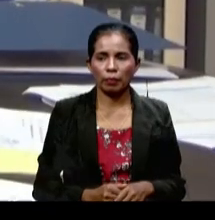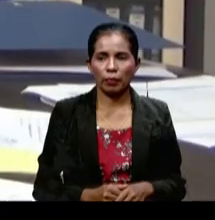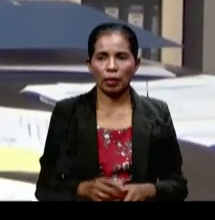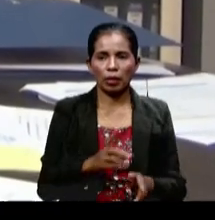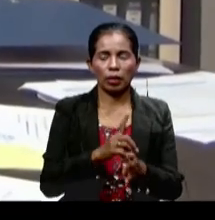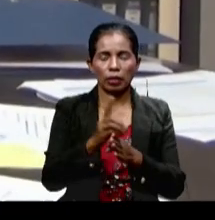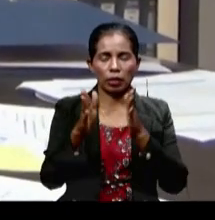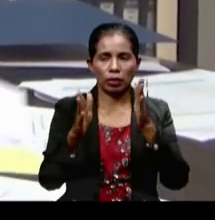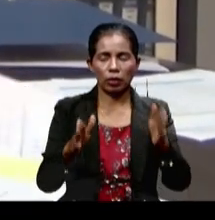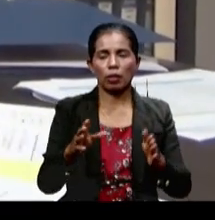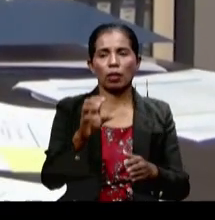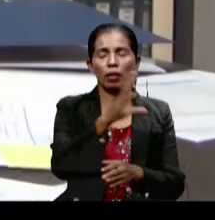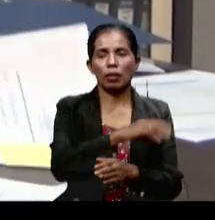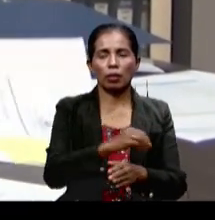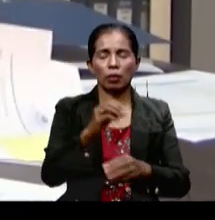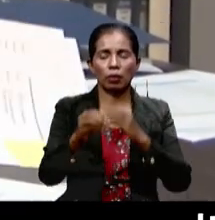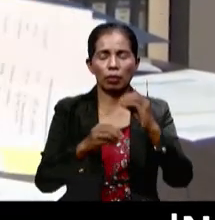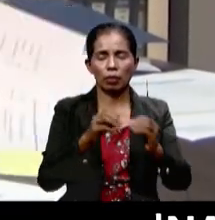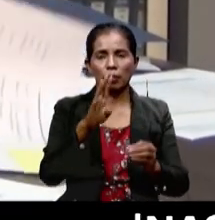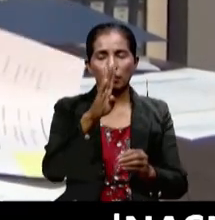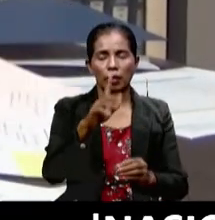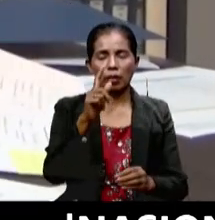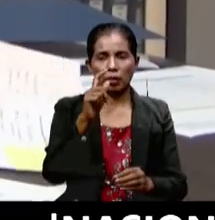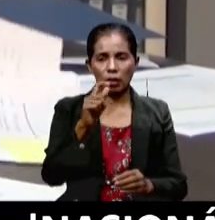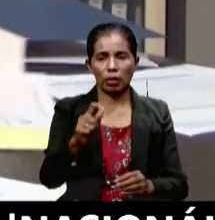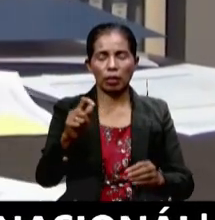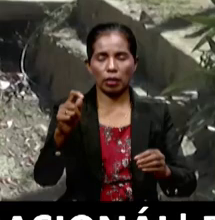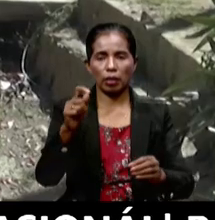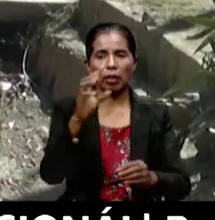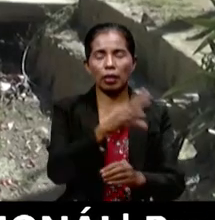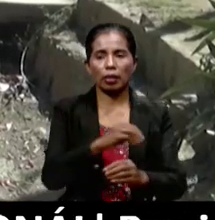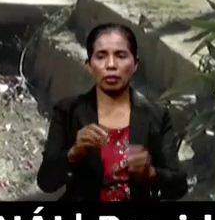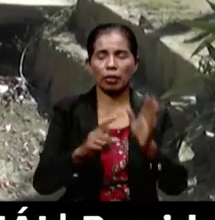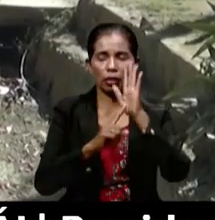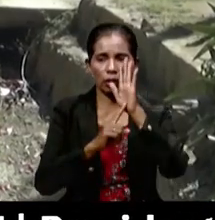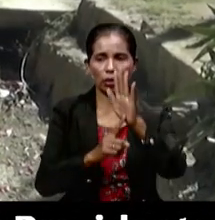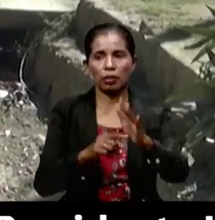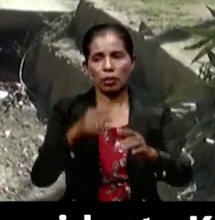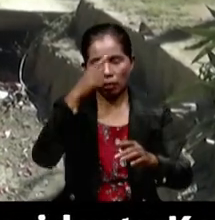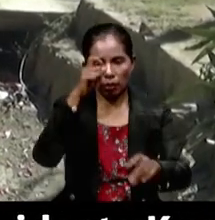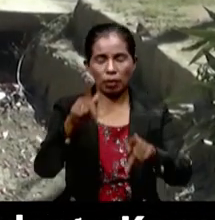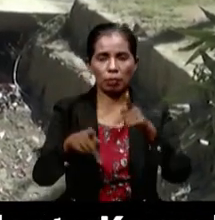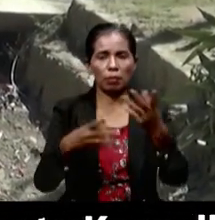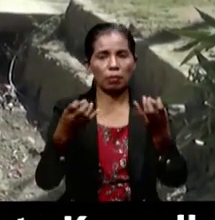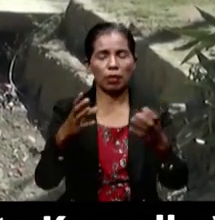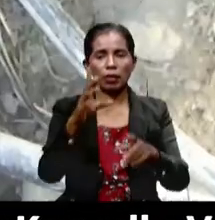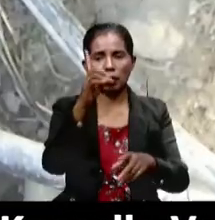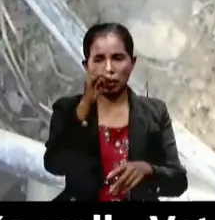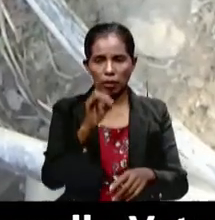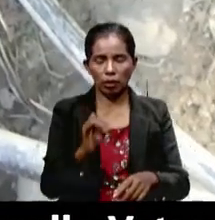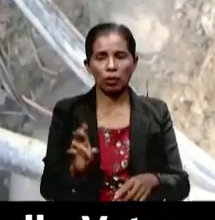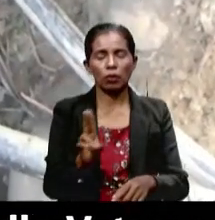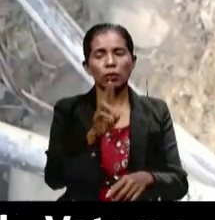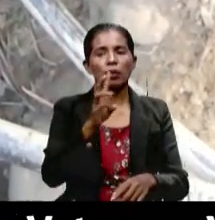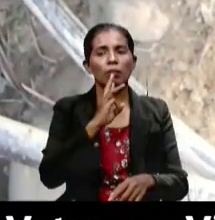Diretor Operação no Manutenção Empresa Pública B Timor-Leste, Aleixo da Costa Rato, exigência né, tamba comunidade Barra, que é capital dele, usa